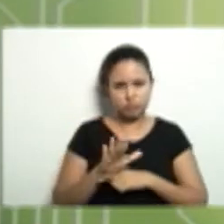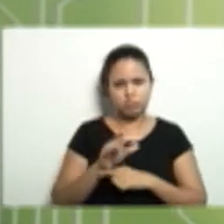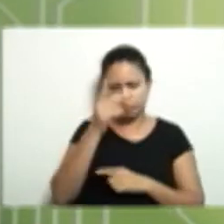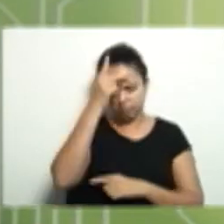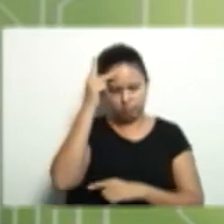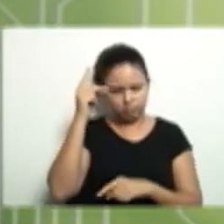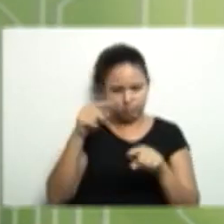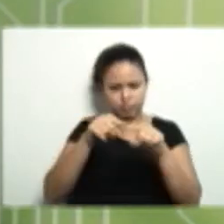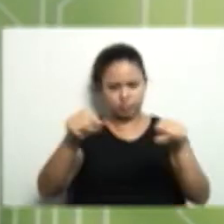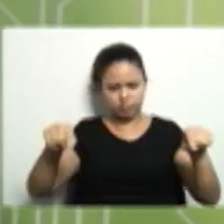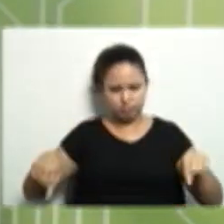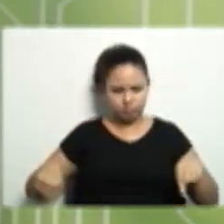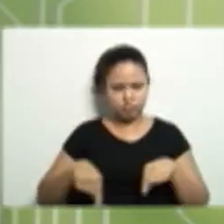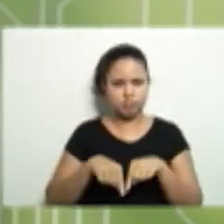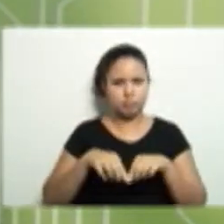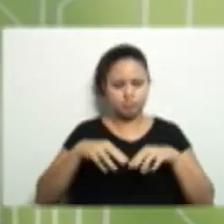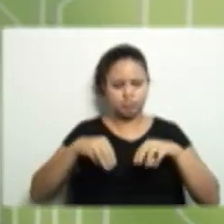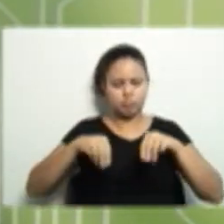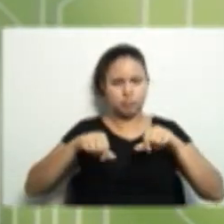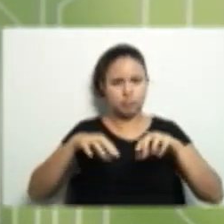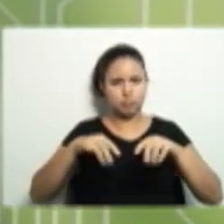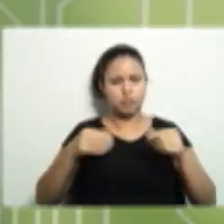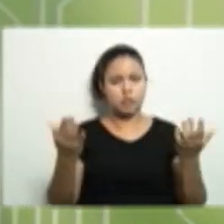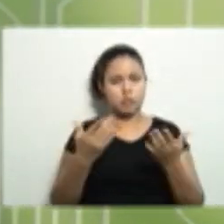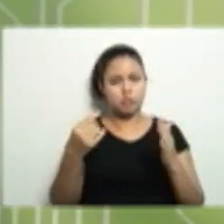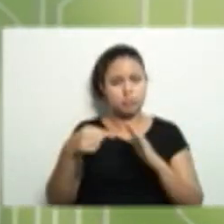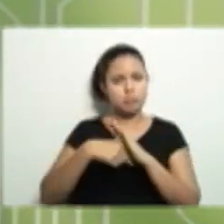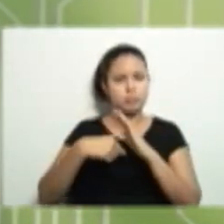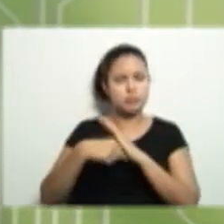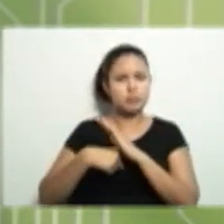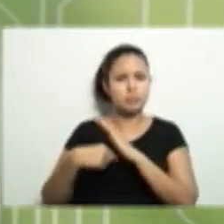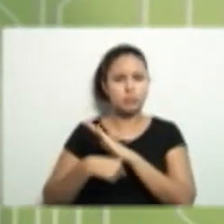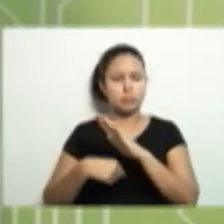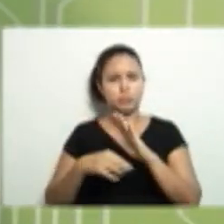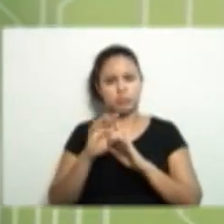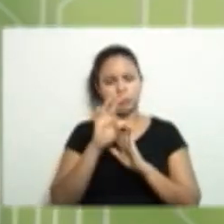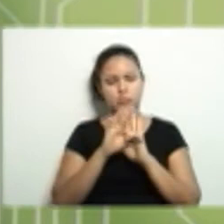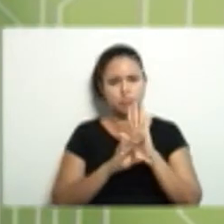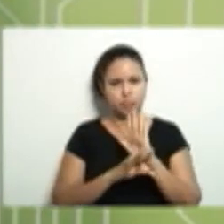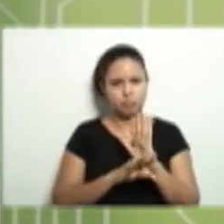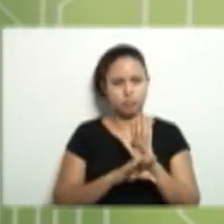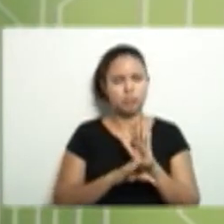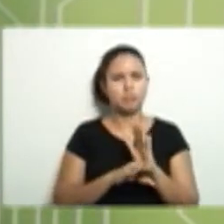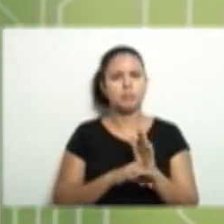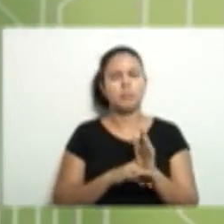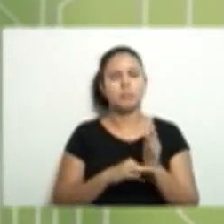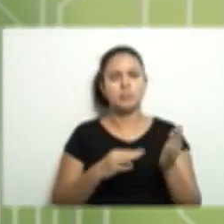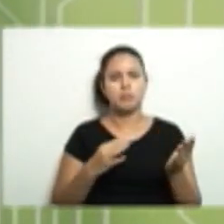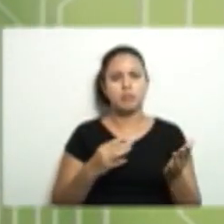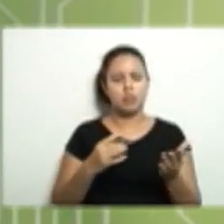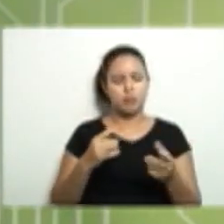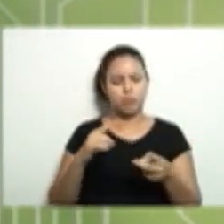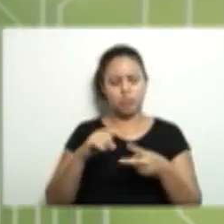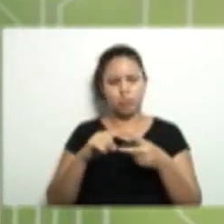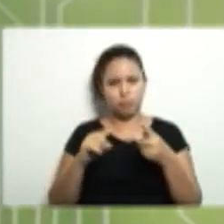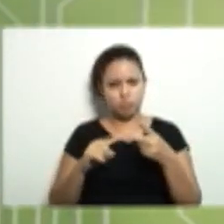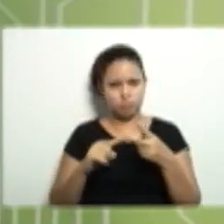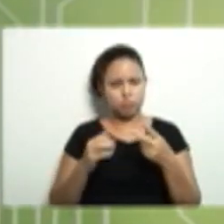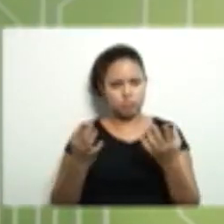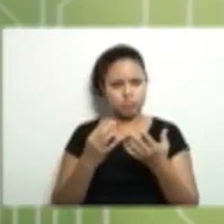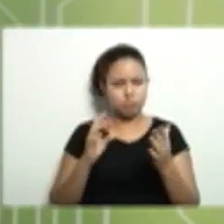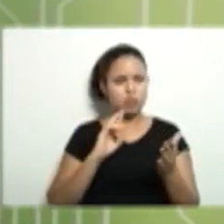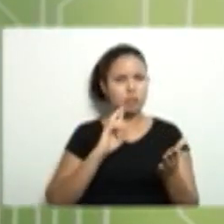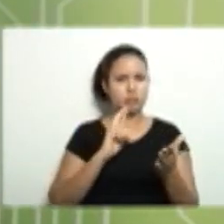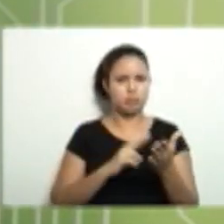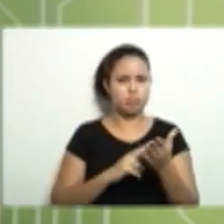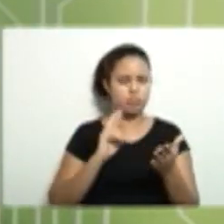terras. A gente tem algumas perguntas para serem respondidas sobre esse texto. Nós elaboramos 2 perguntas e nós aguardamos a sua resposta para a